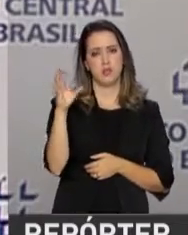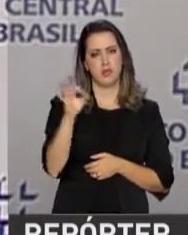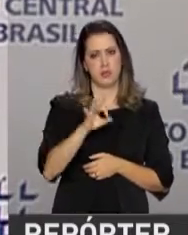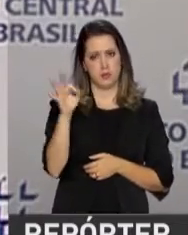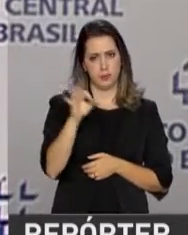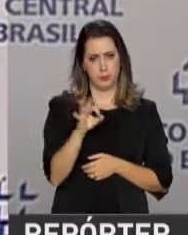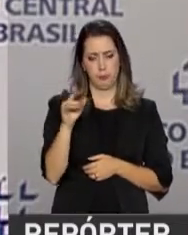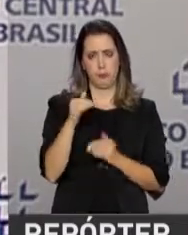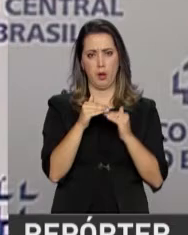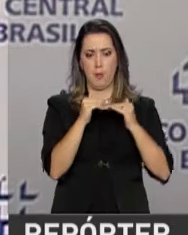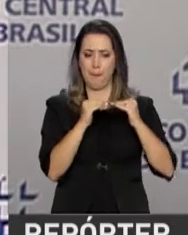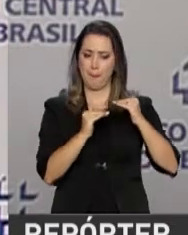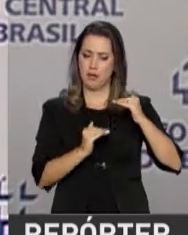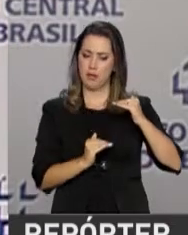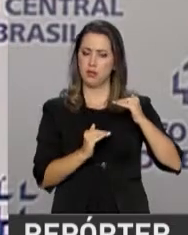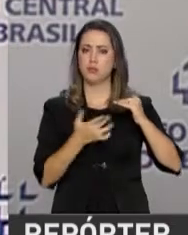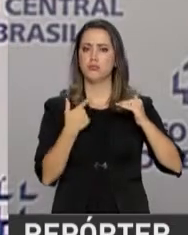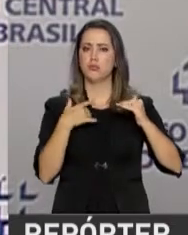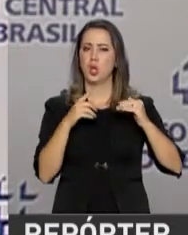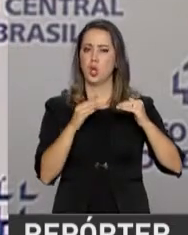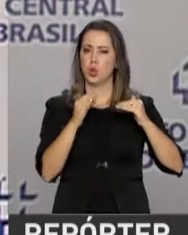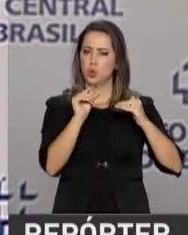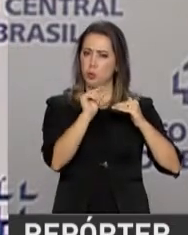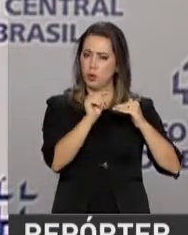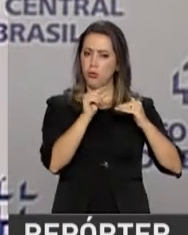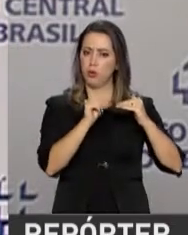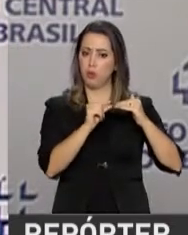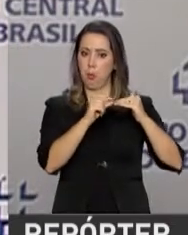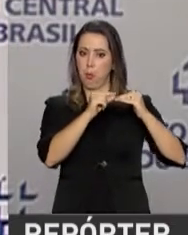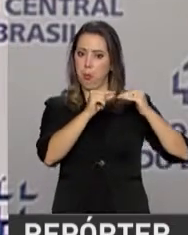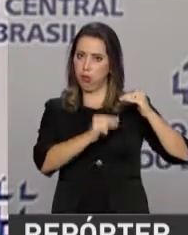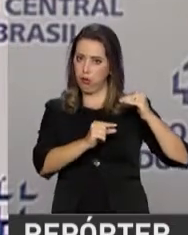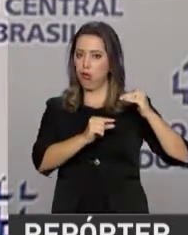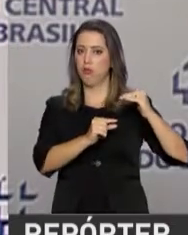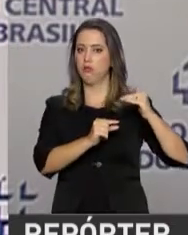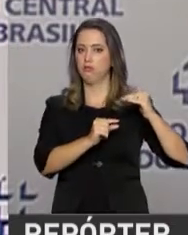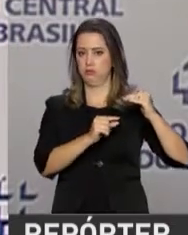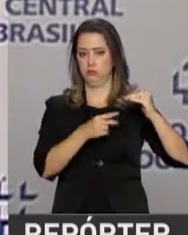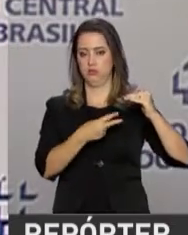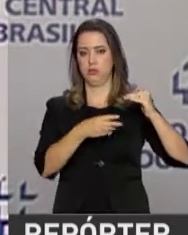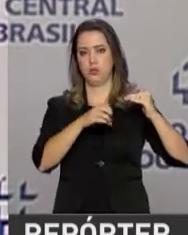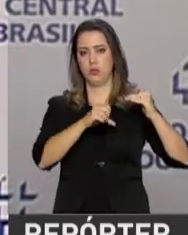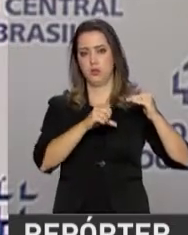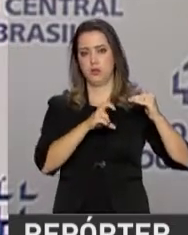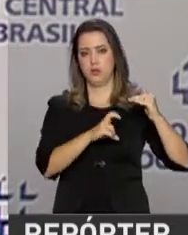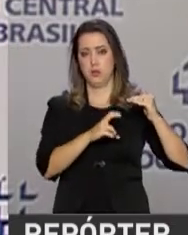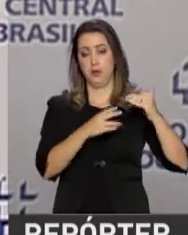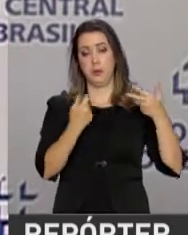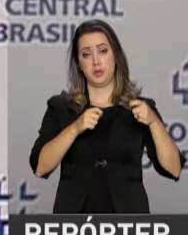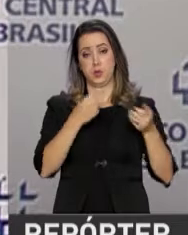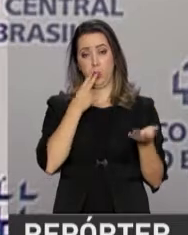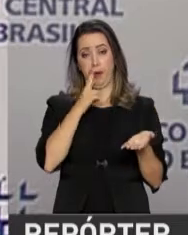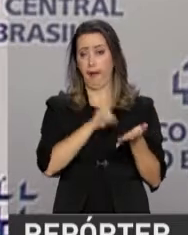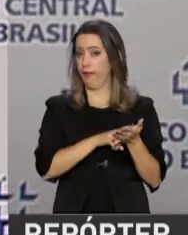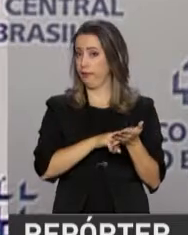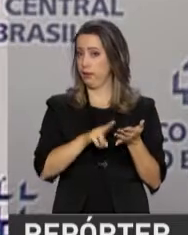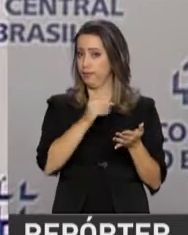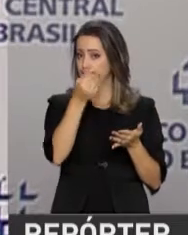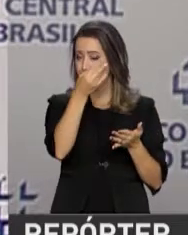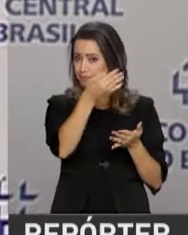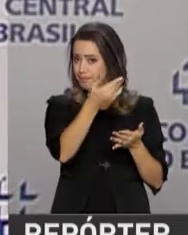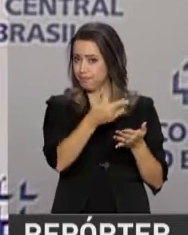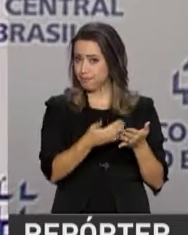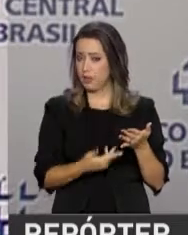2,95% abaixo, fora desse intervalo, então, o presidente do Banco Central, Ilan Goldfein, enviou uma carta ao ministro da Fazenda explicando